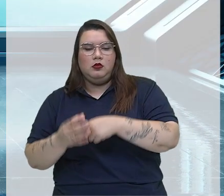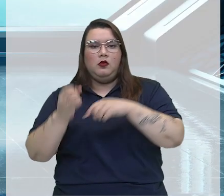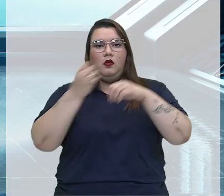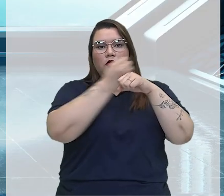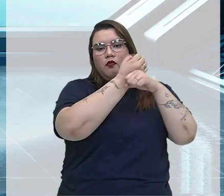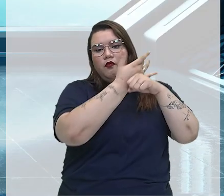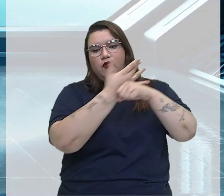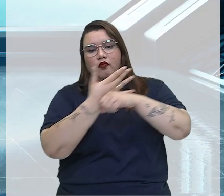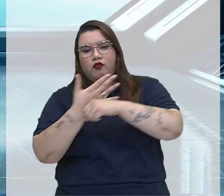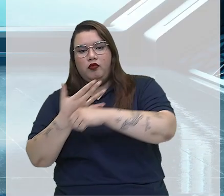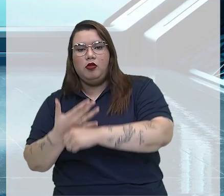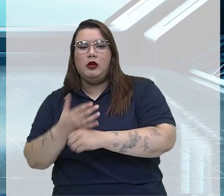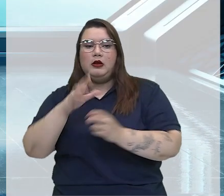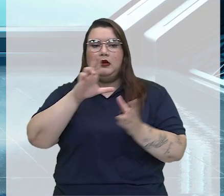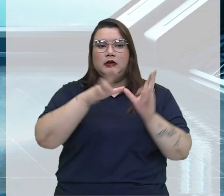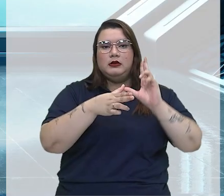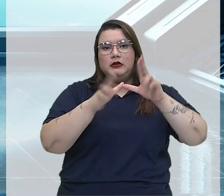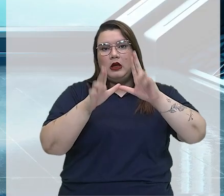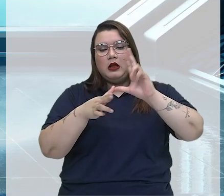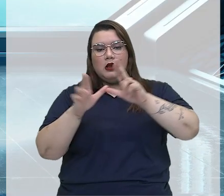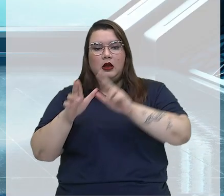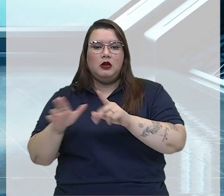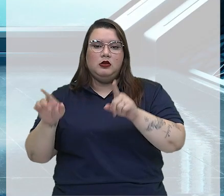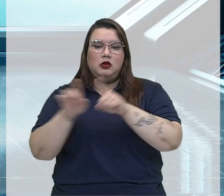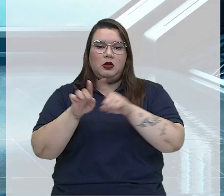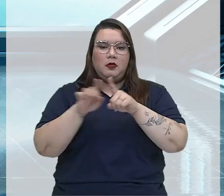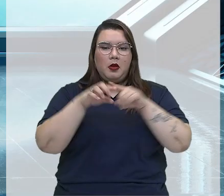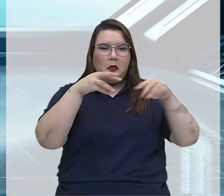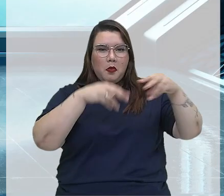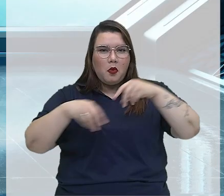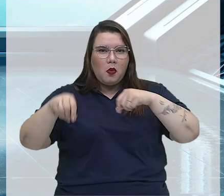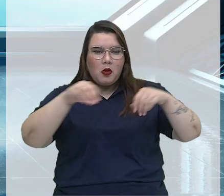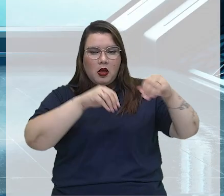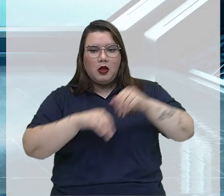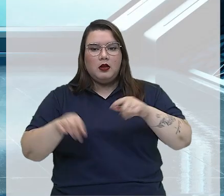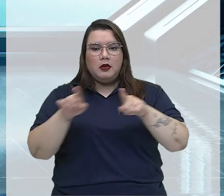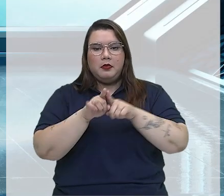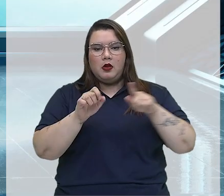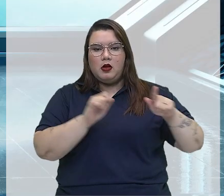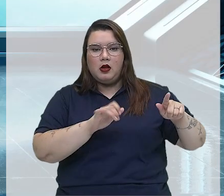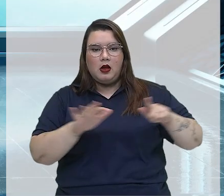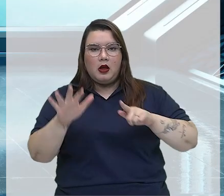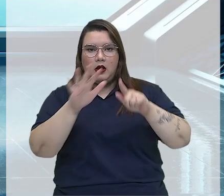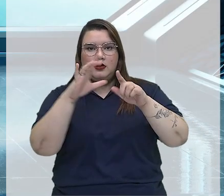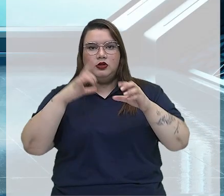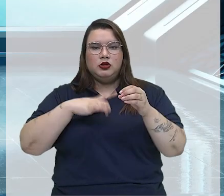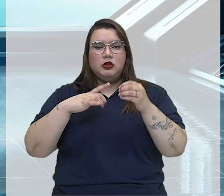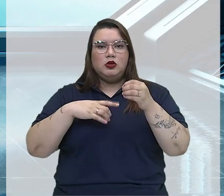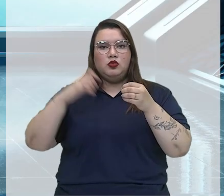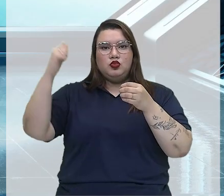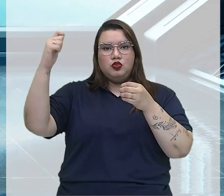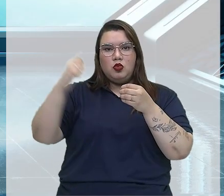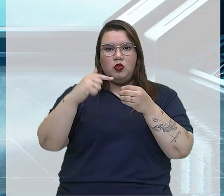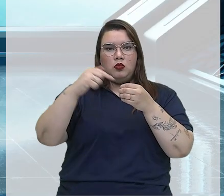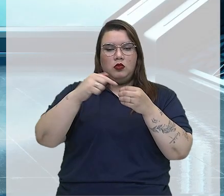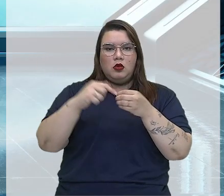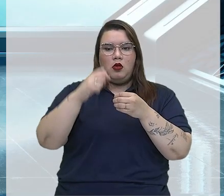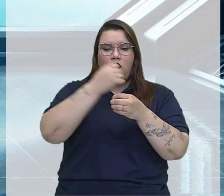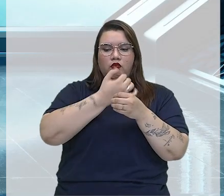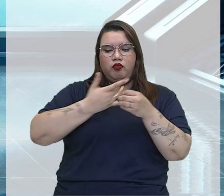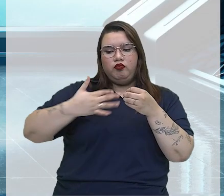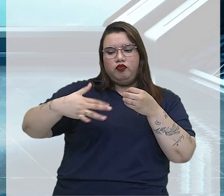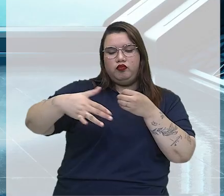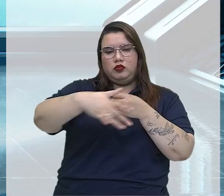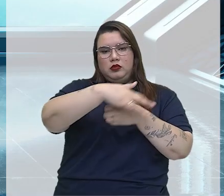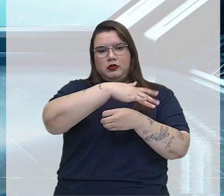meteoros, cometas, satélites, além ainda de poeira e gases que giram ao redor do Sol, que vai estar